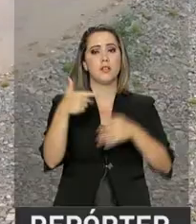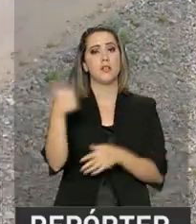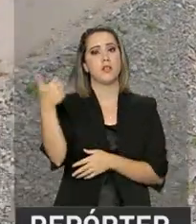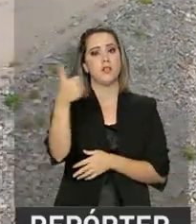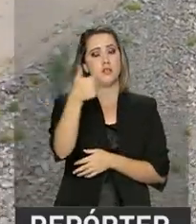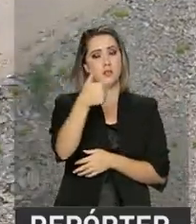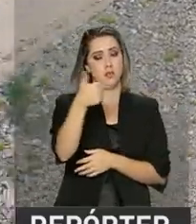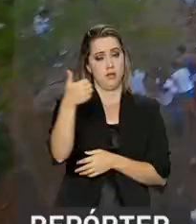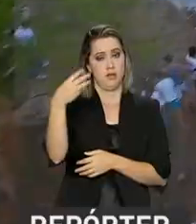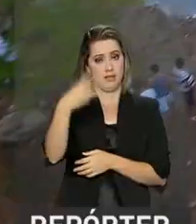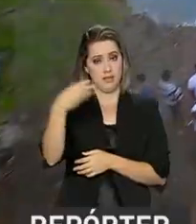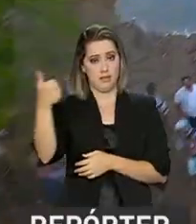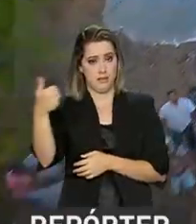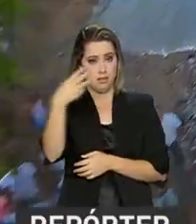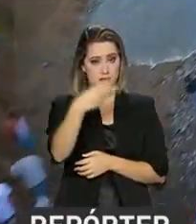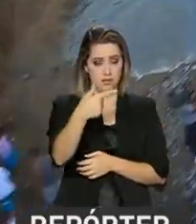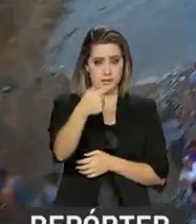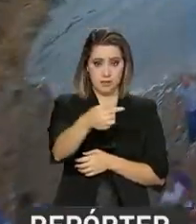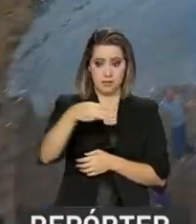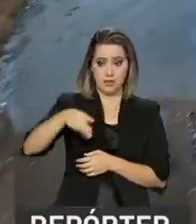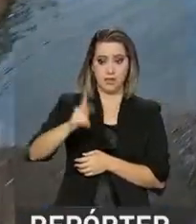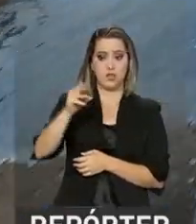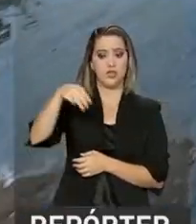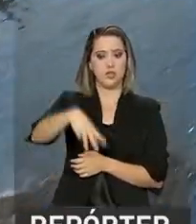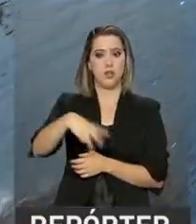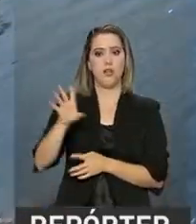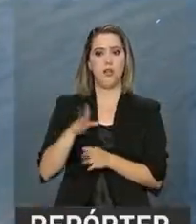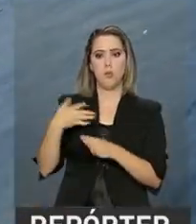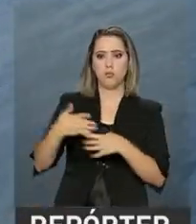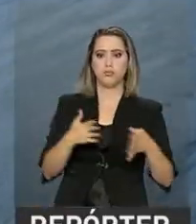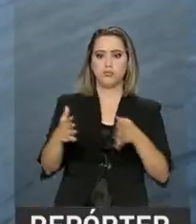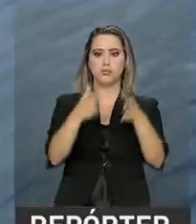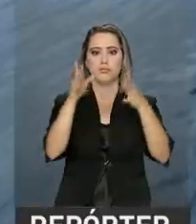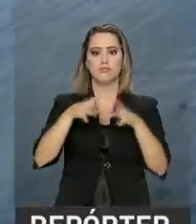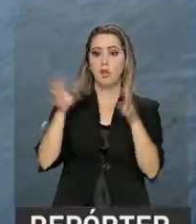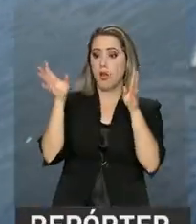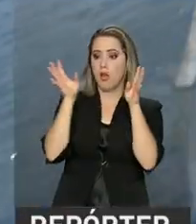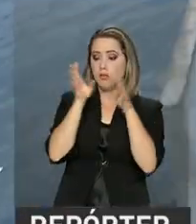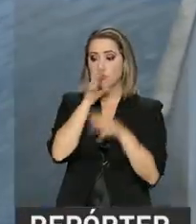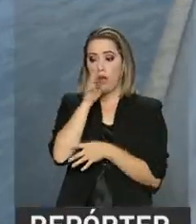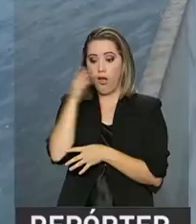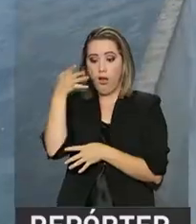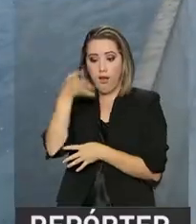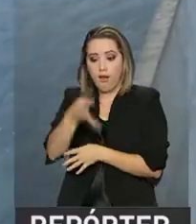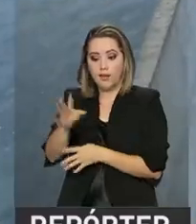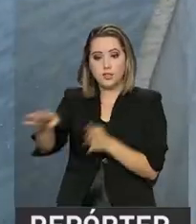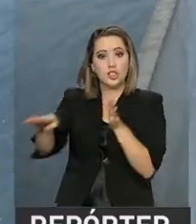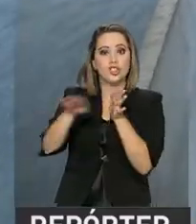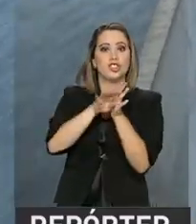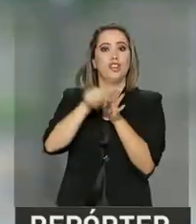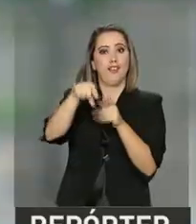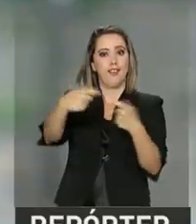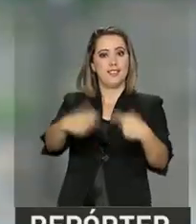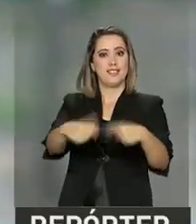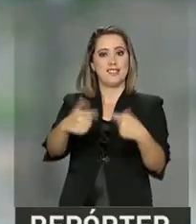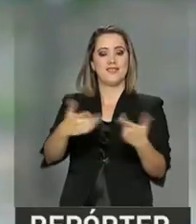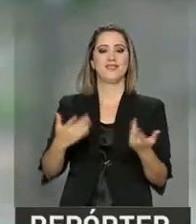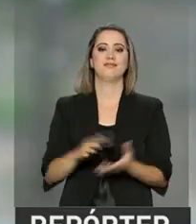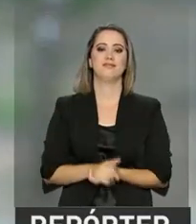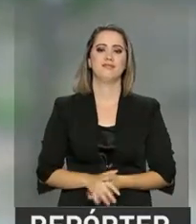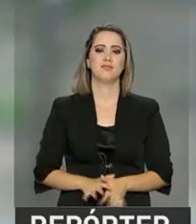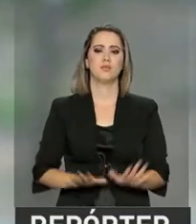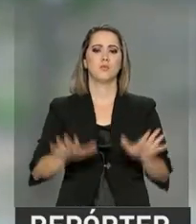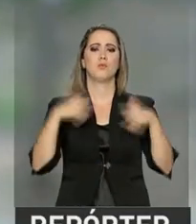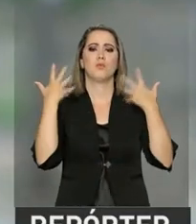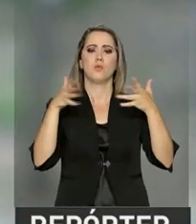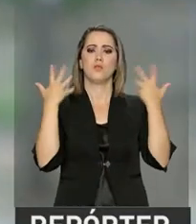desde a captação, e viraram uma atração na cidade de Monteiro, no sertão nordestino. É uma alegria